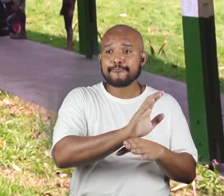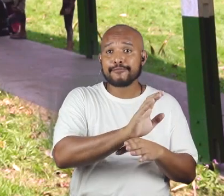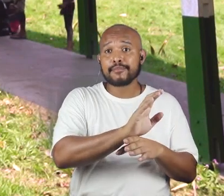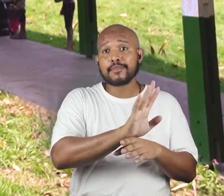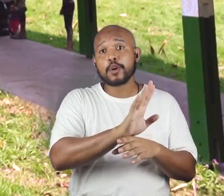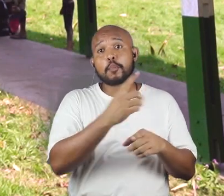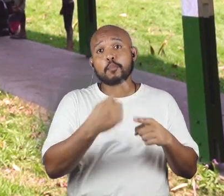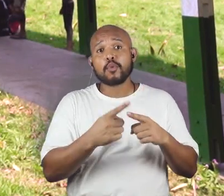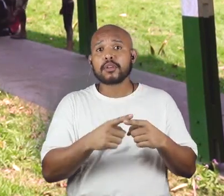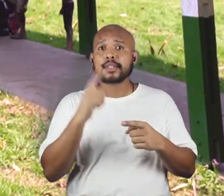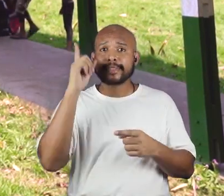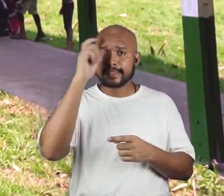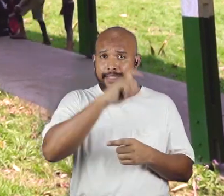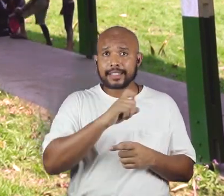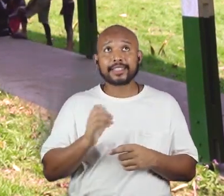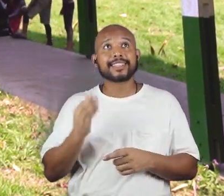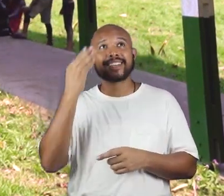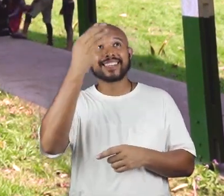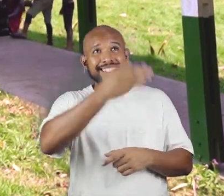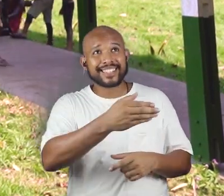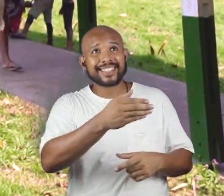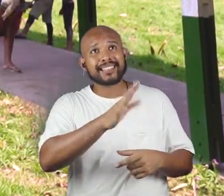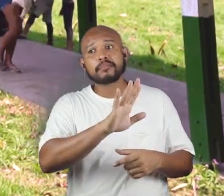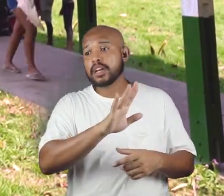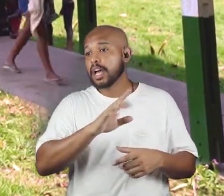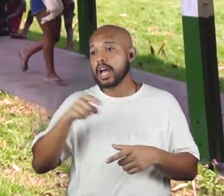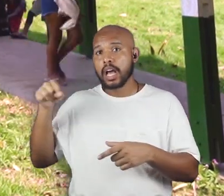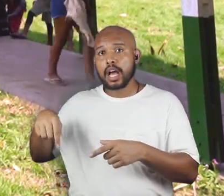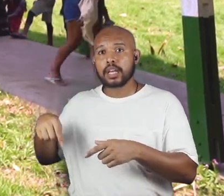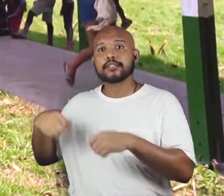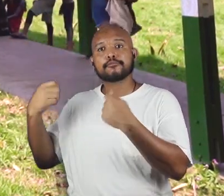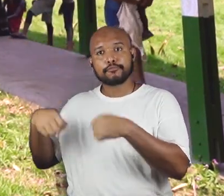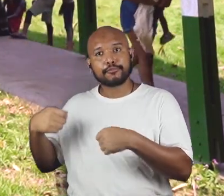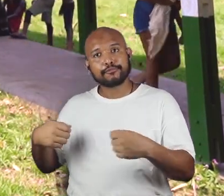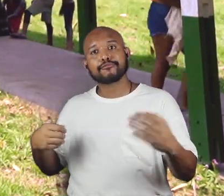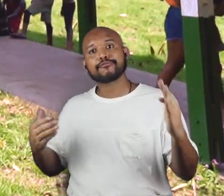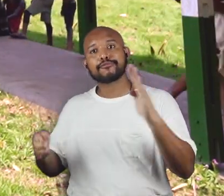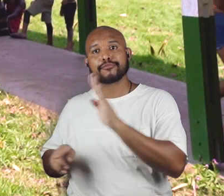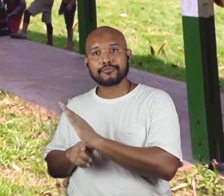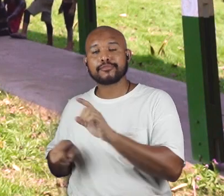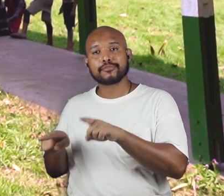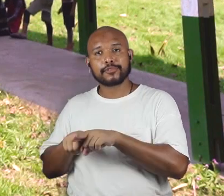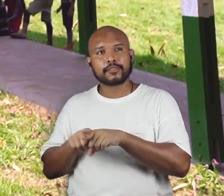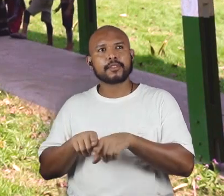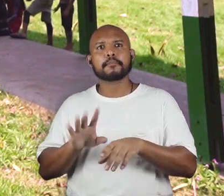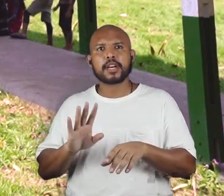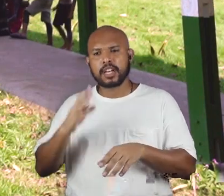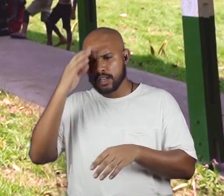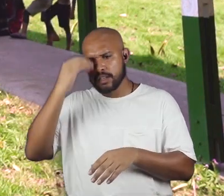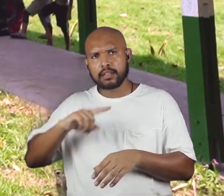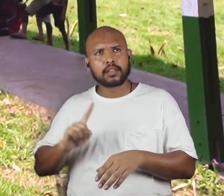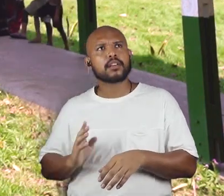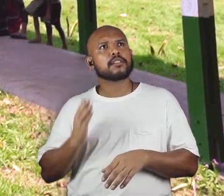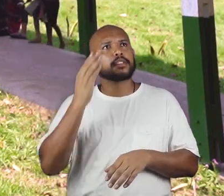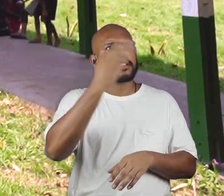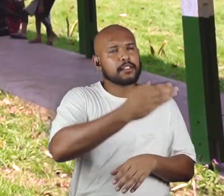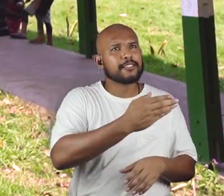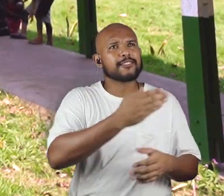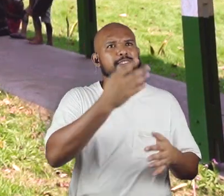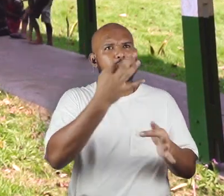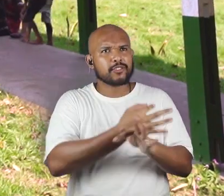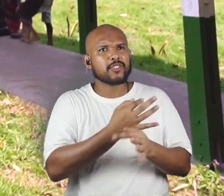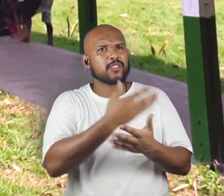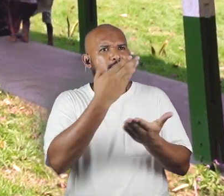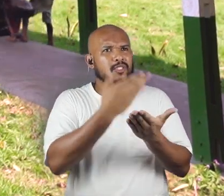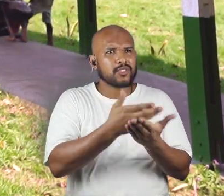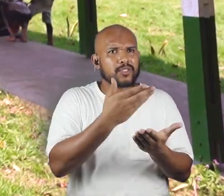na universidade, que estão na cidade, que estão sofrendo um processo de impacto, porque ele, querendo ou não, ele faz falta na comunidade, mas ele tem que